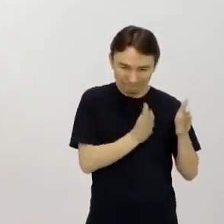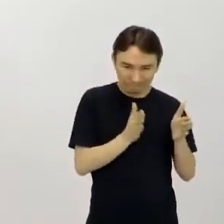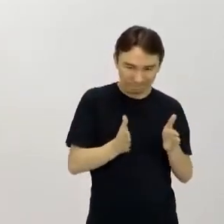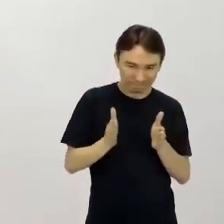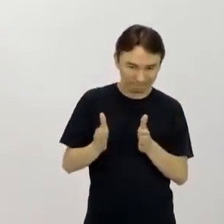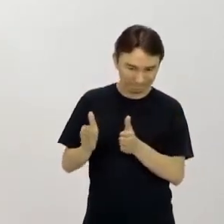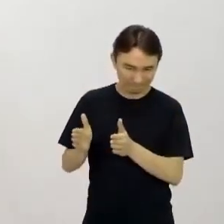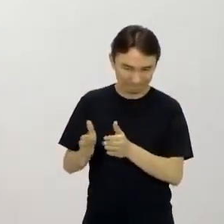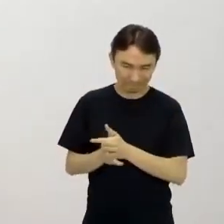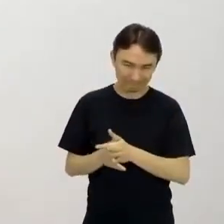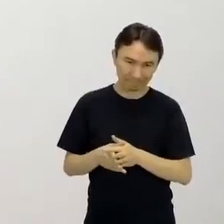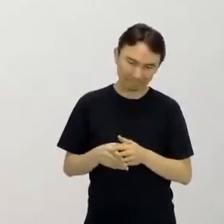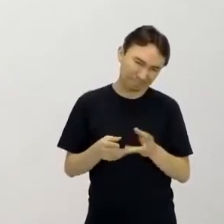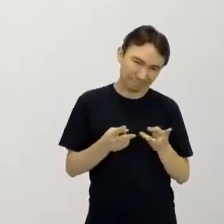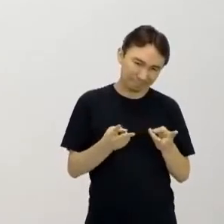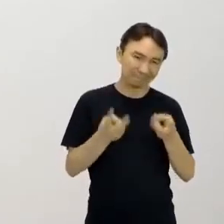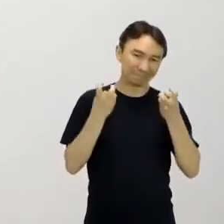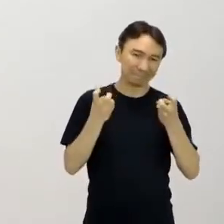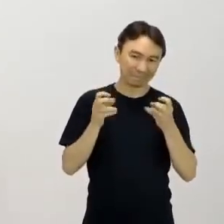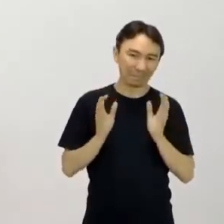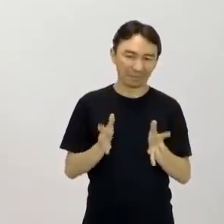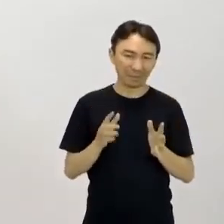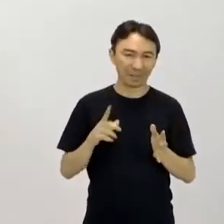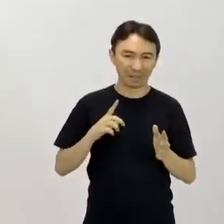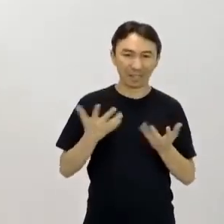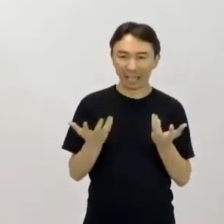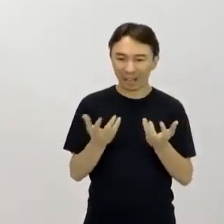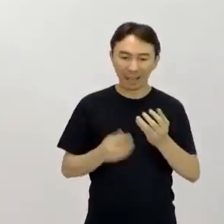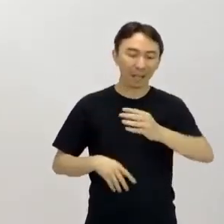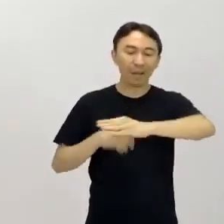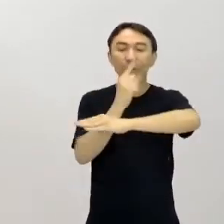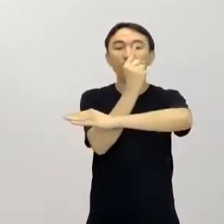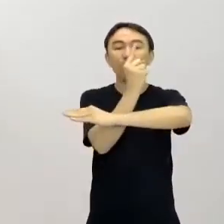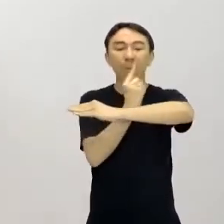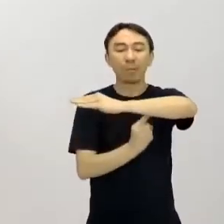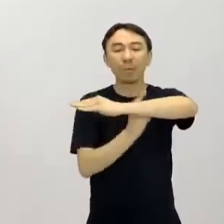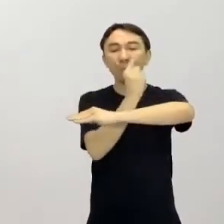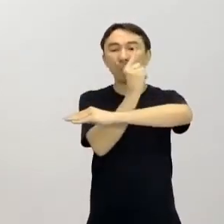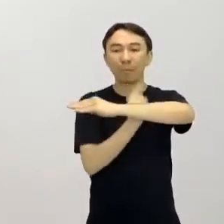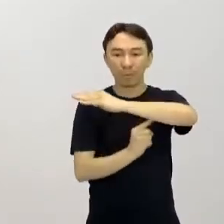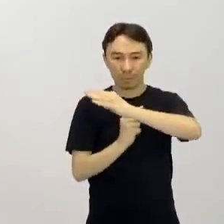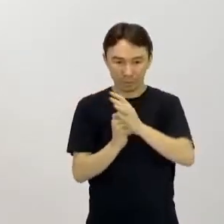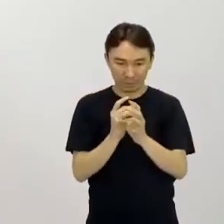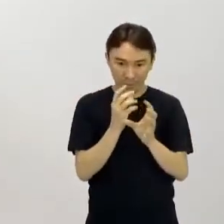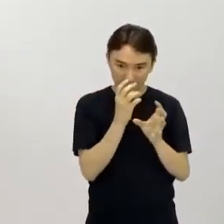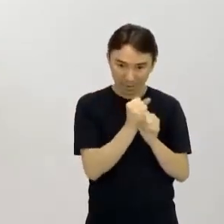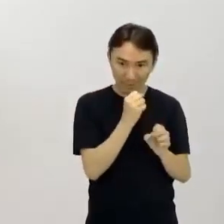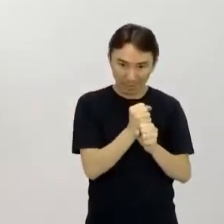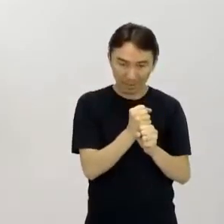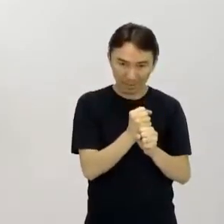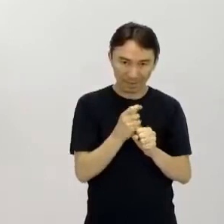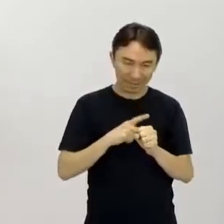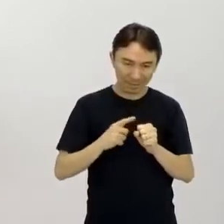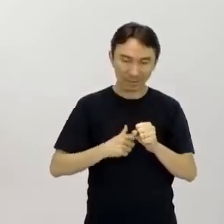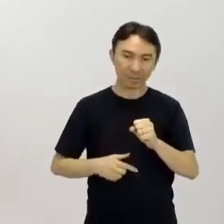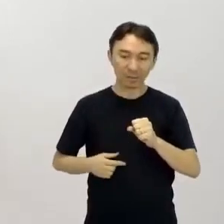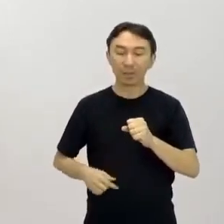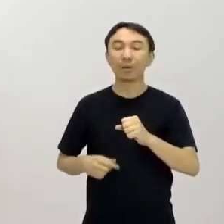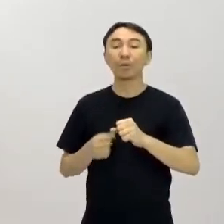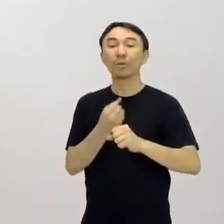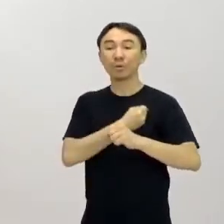gente percebeu que quando nós queremos calcular a fração de um número, a gente pega esse número, divide